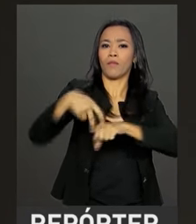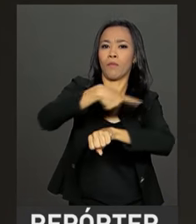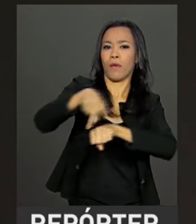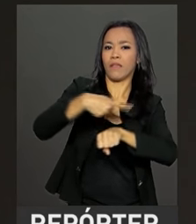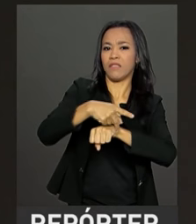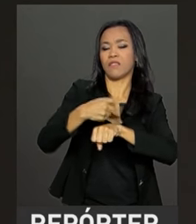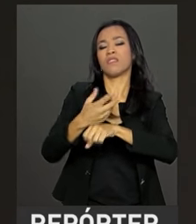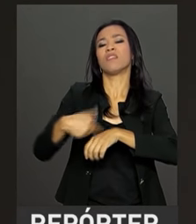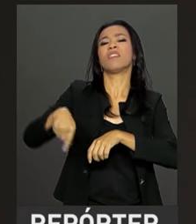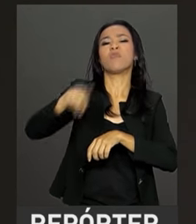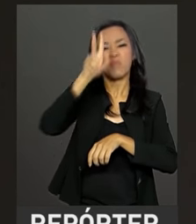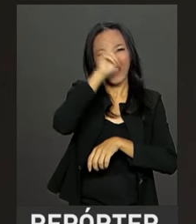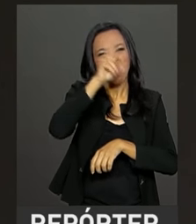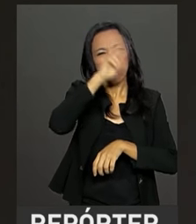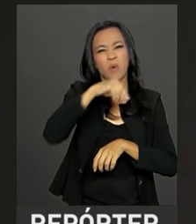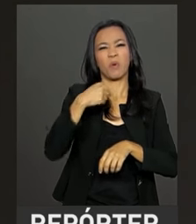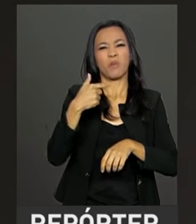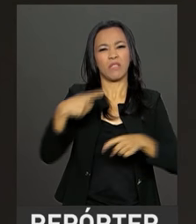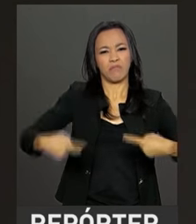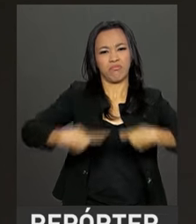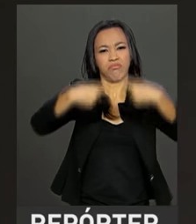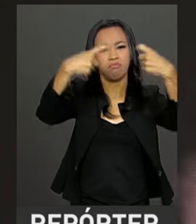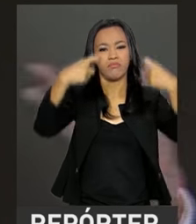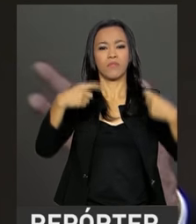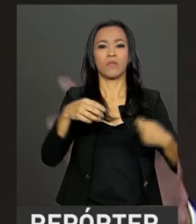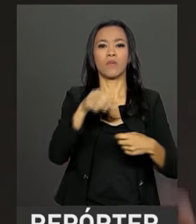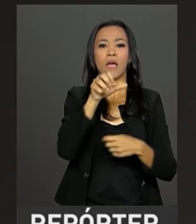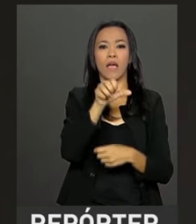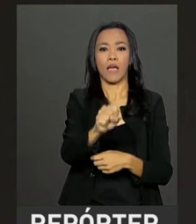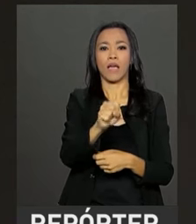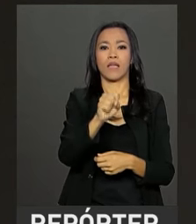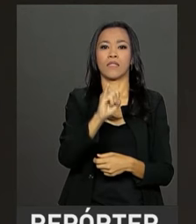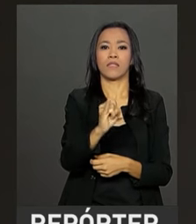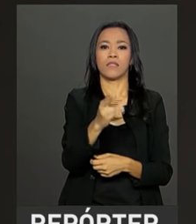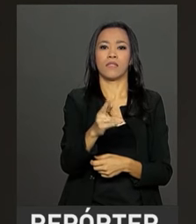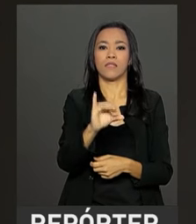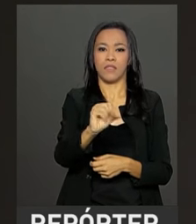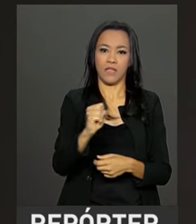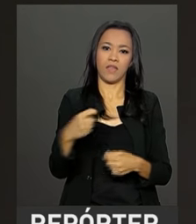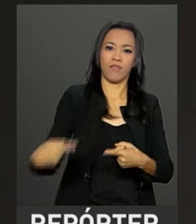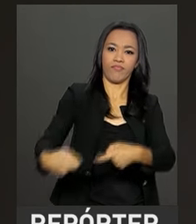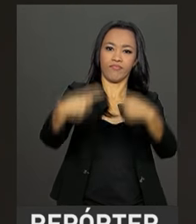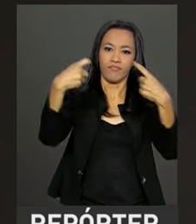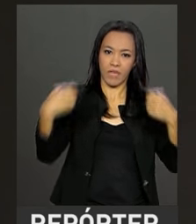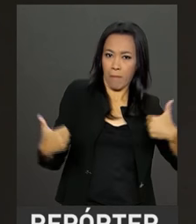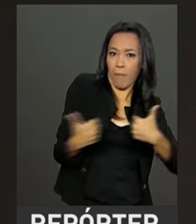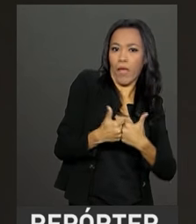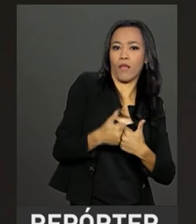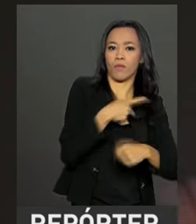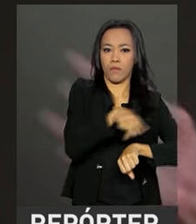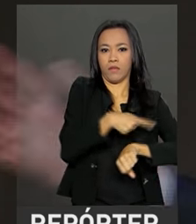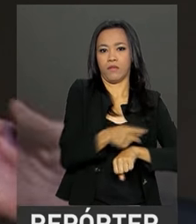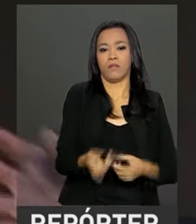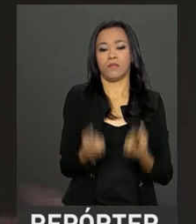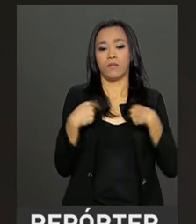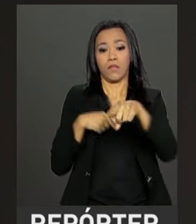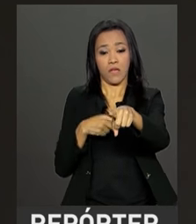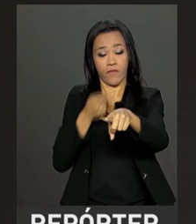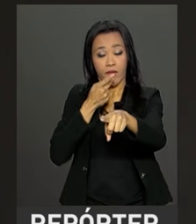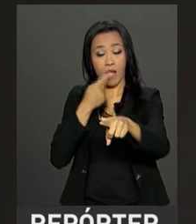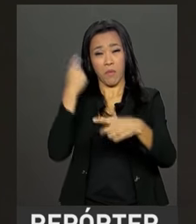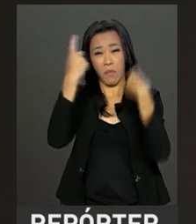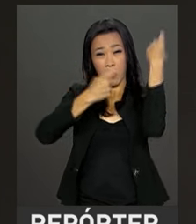síria país vizinho e com ligações históricas com líbano eu quero aqui expressar uma preocupação